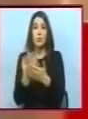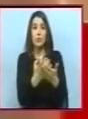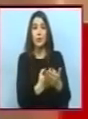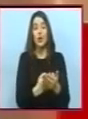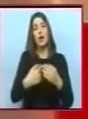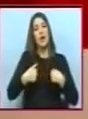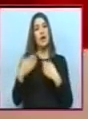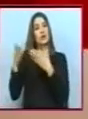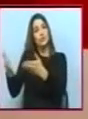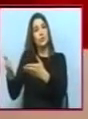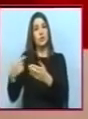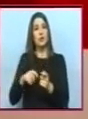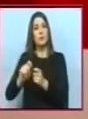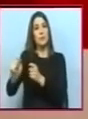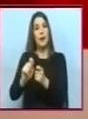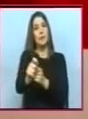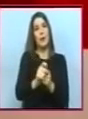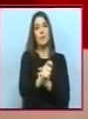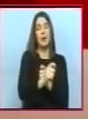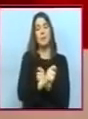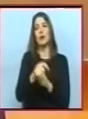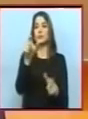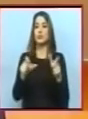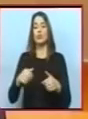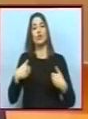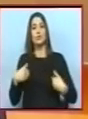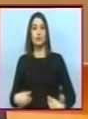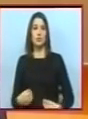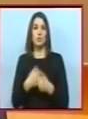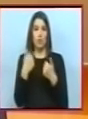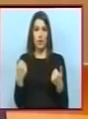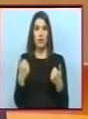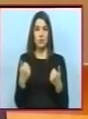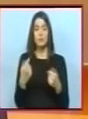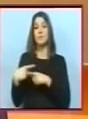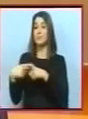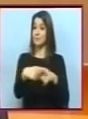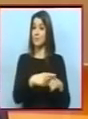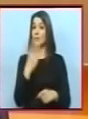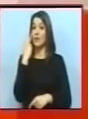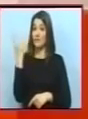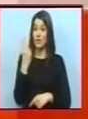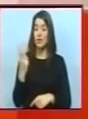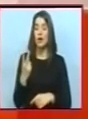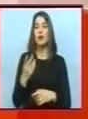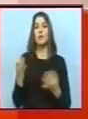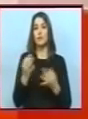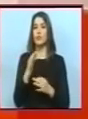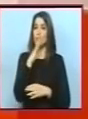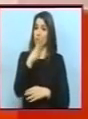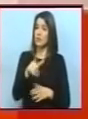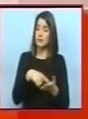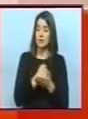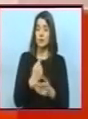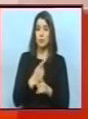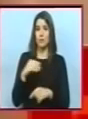também, e as pessoas ficam mais descansadas. Agora, as partilhas em vida têm sempre, e eu digo sempre isto porque de facto é uma grande preocupação